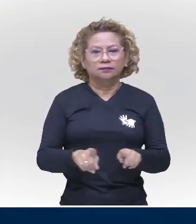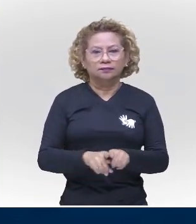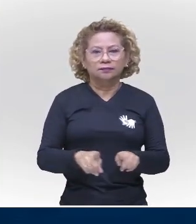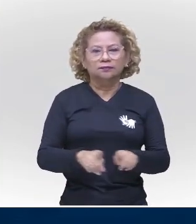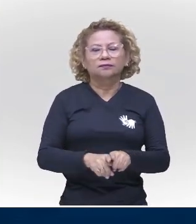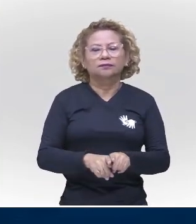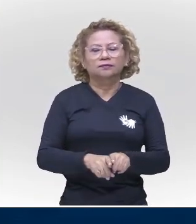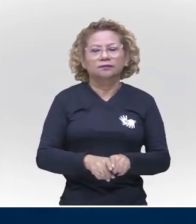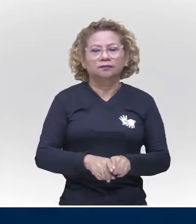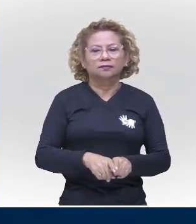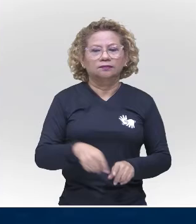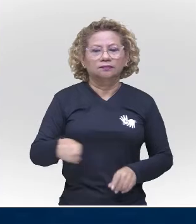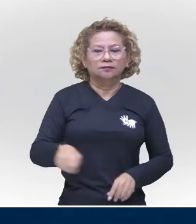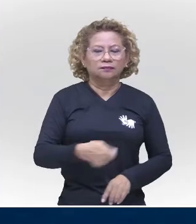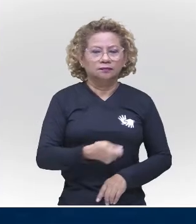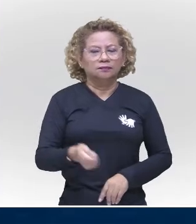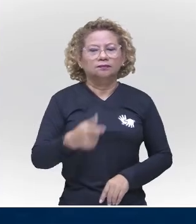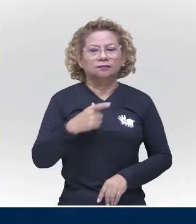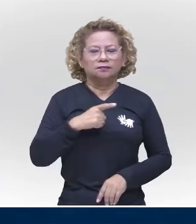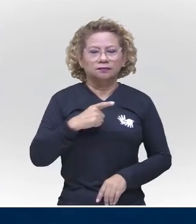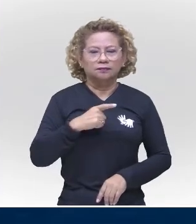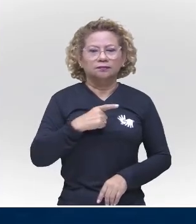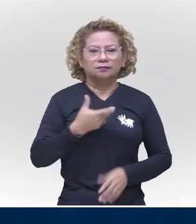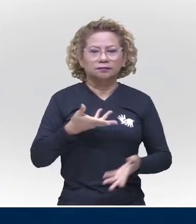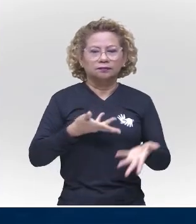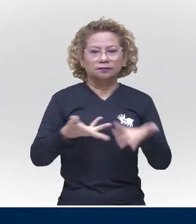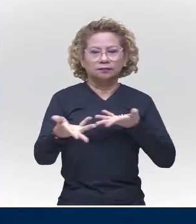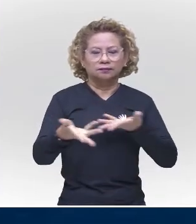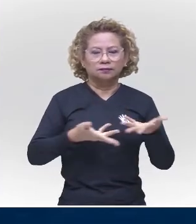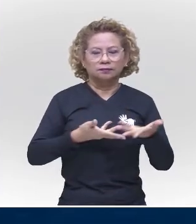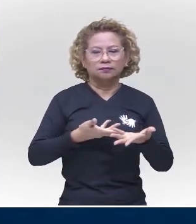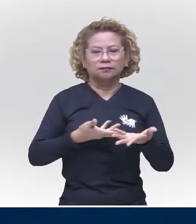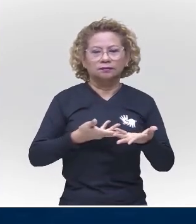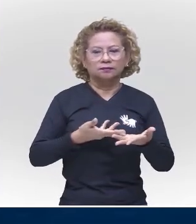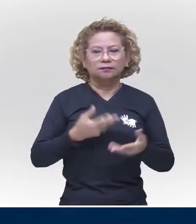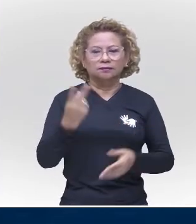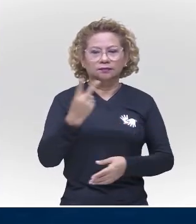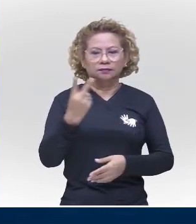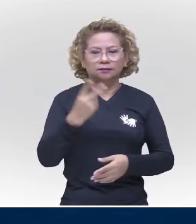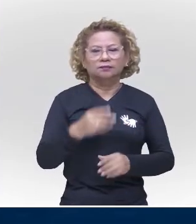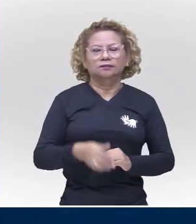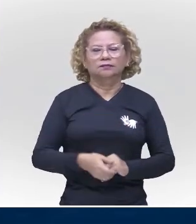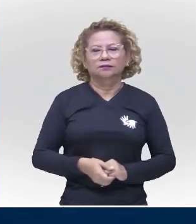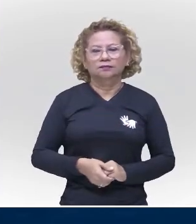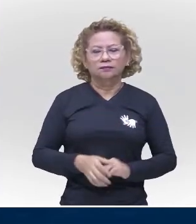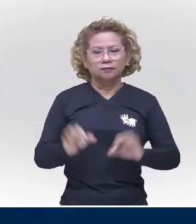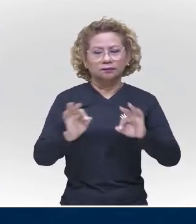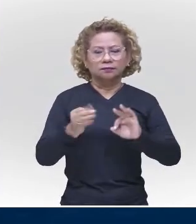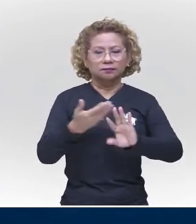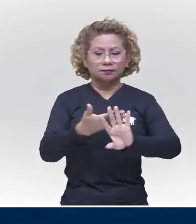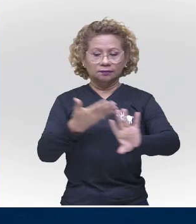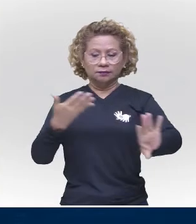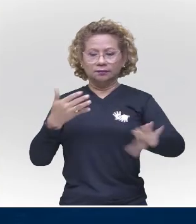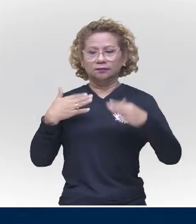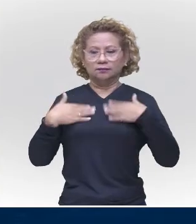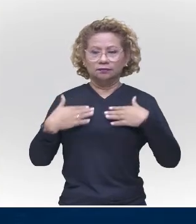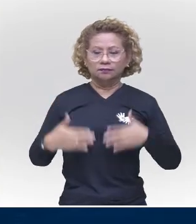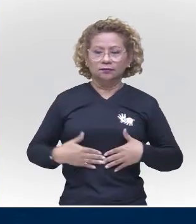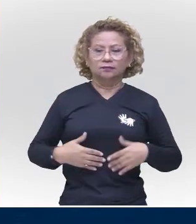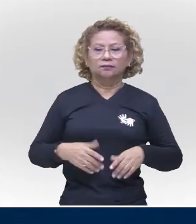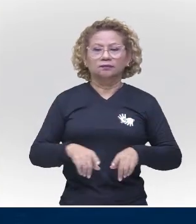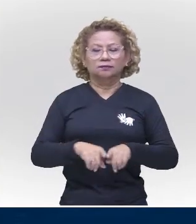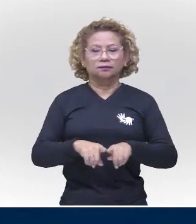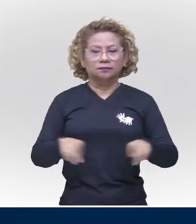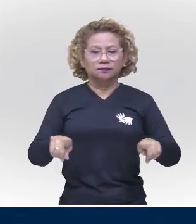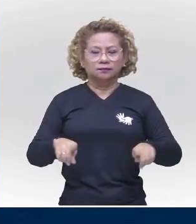essa questão da interação entre os adversários, não relacionado ao corpo, mas aos movimentos, né?